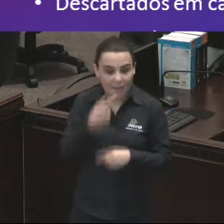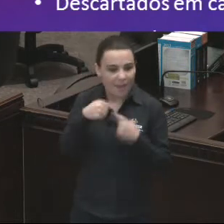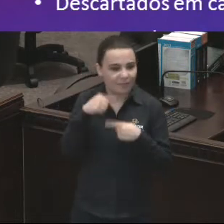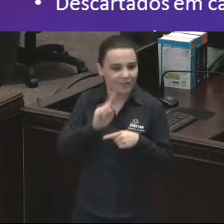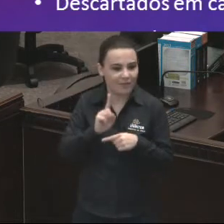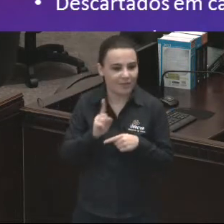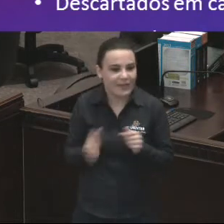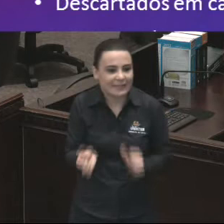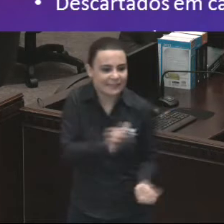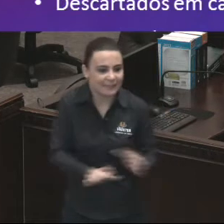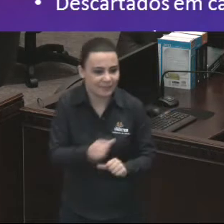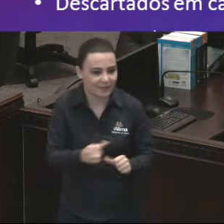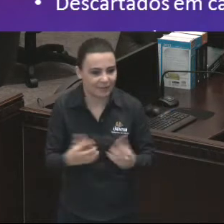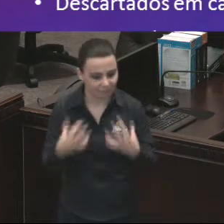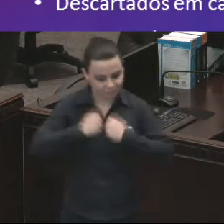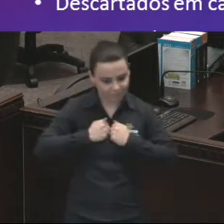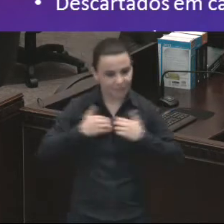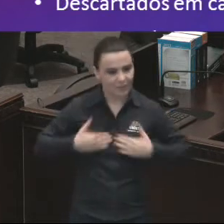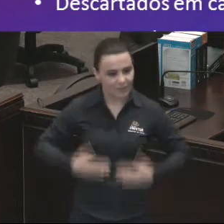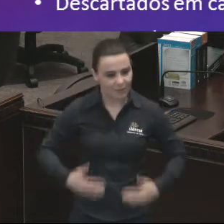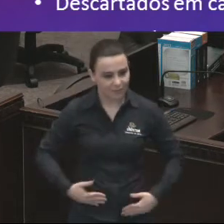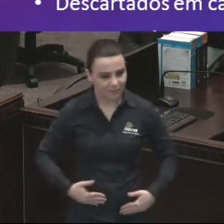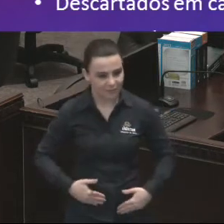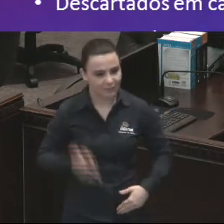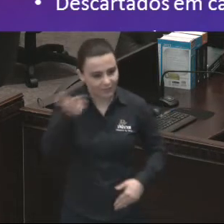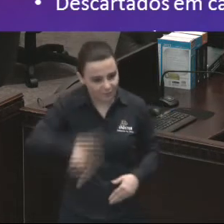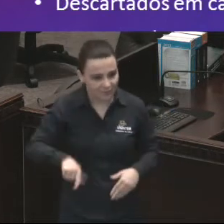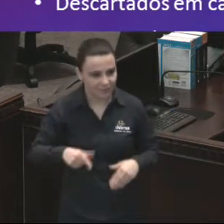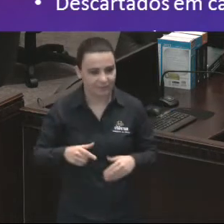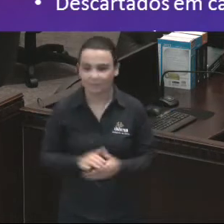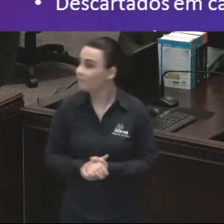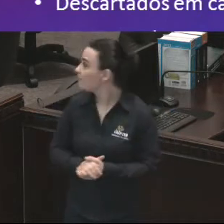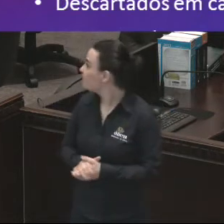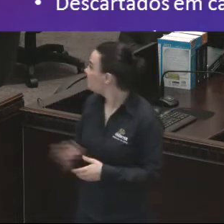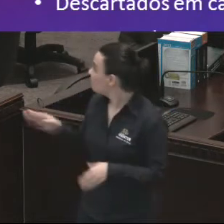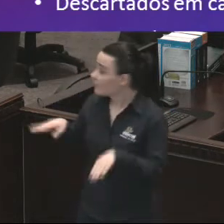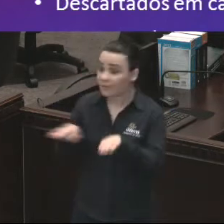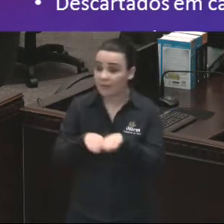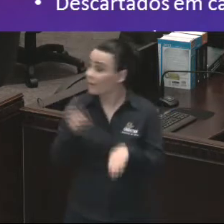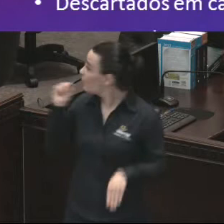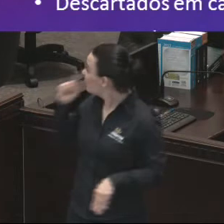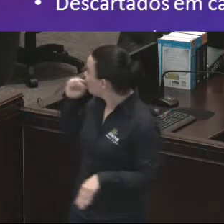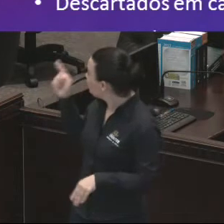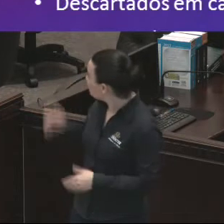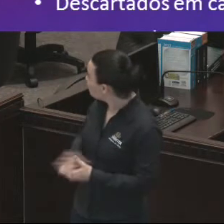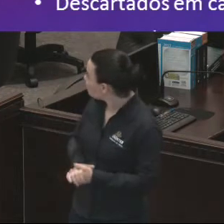A aquacultura é um problema bastante grande, né? Para você manter um monte de peixe